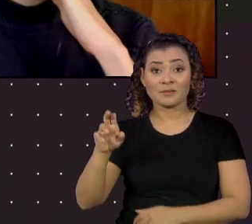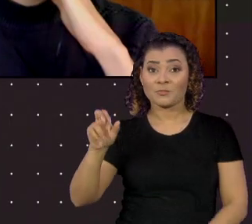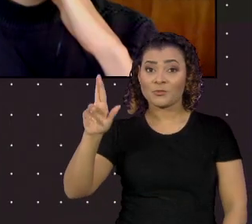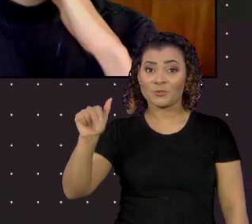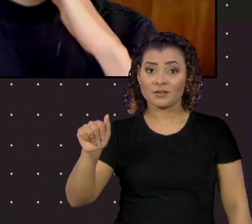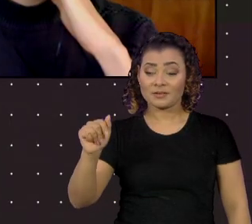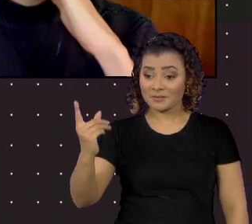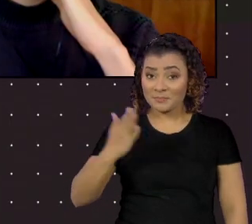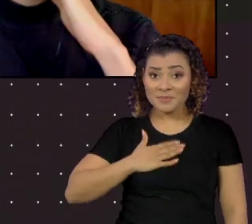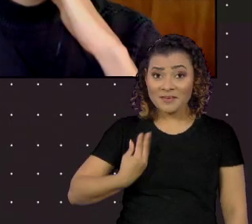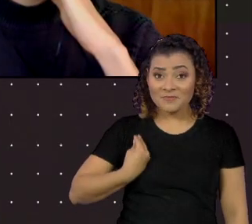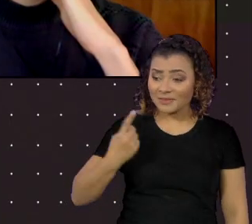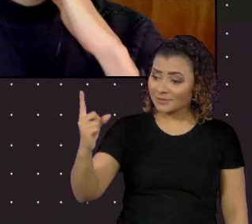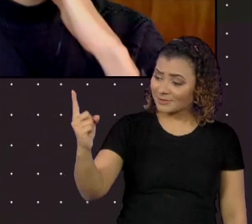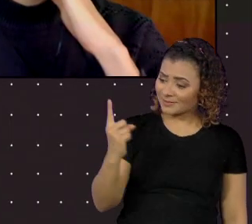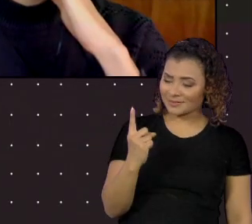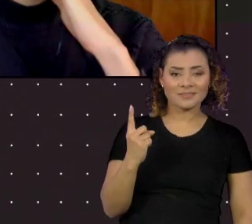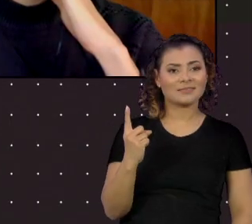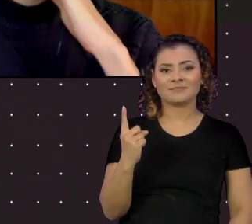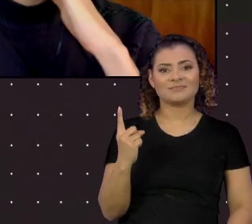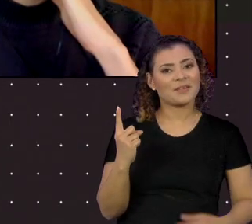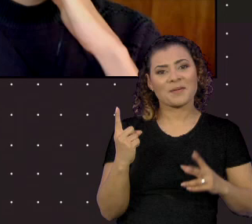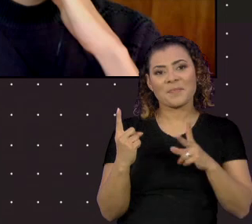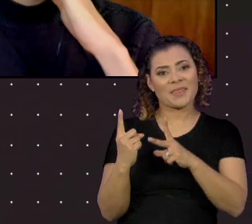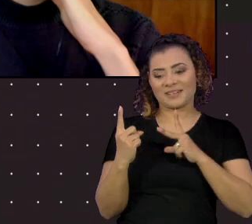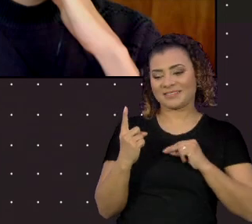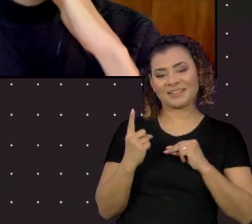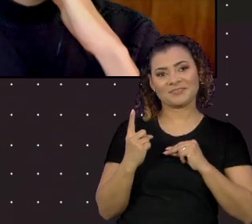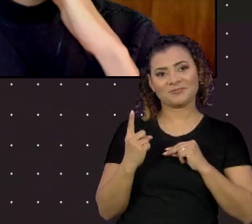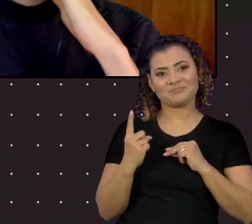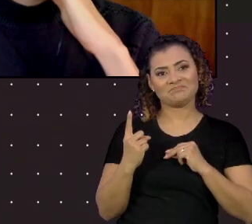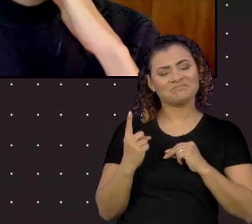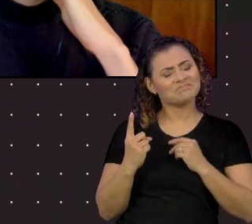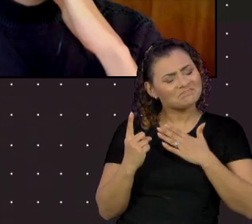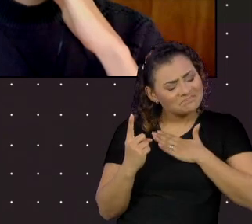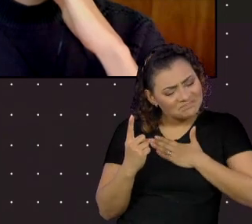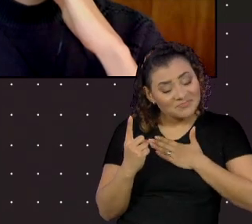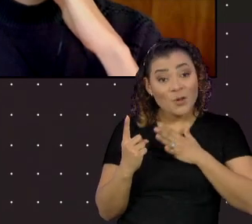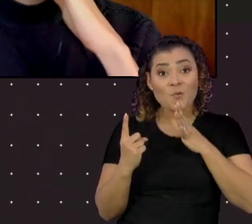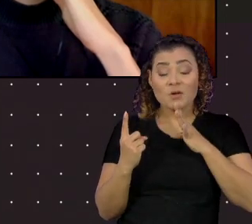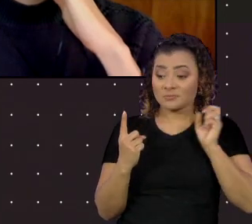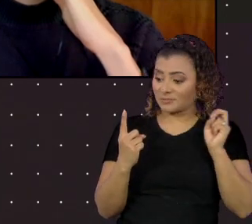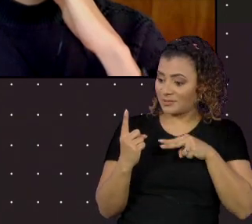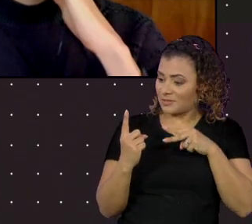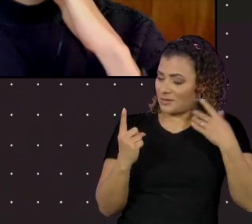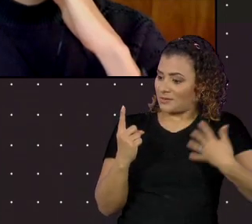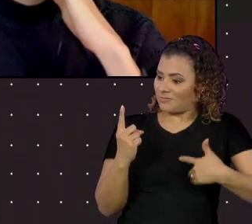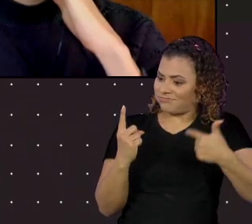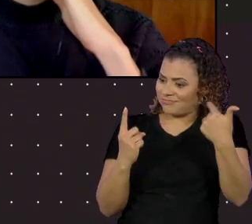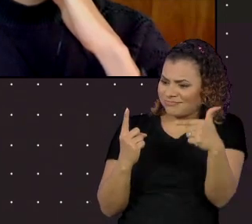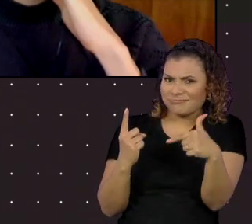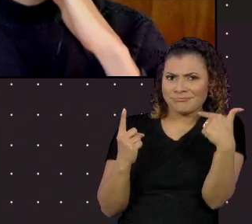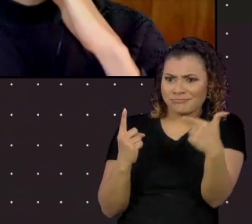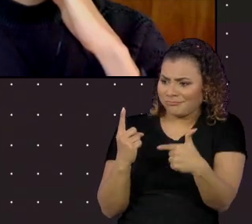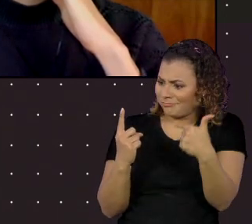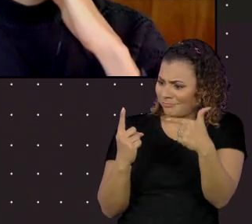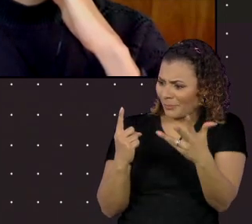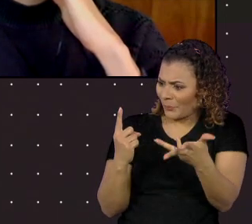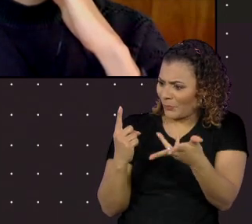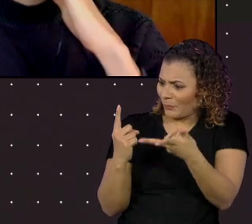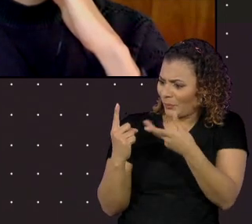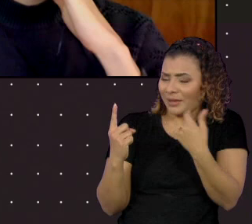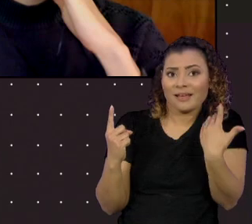um presente, eu sigo aprendendo com ela desde que eu a conheci, sobre o trabalho dela, todo mundo sabe, né? É um